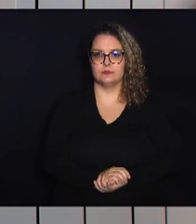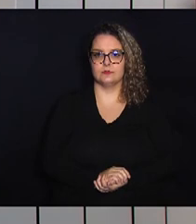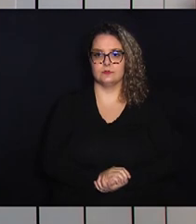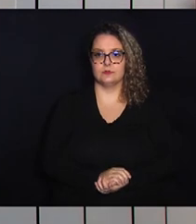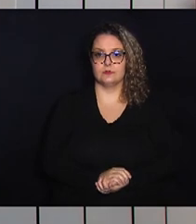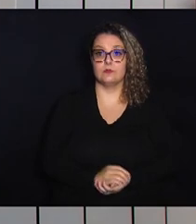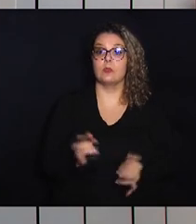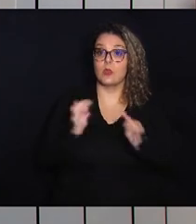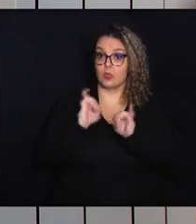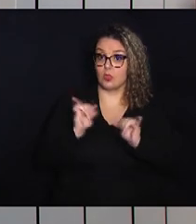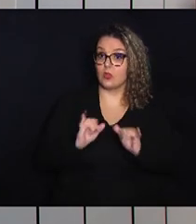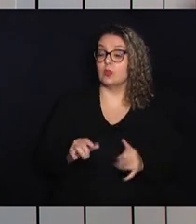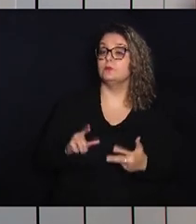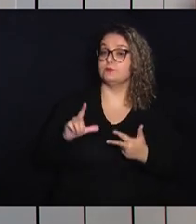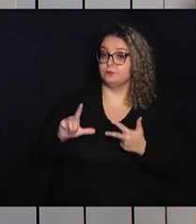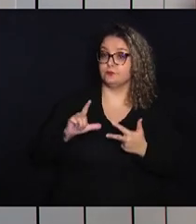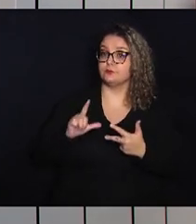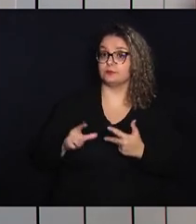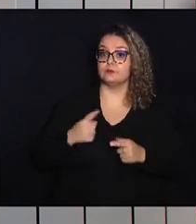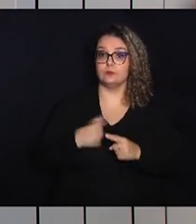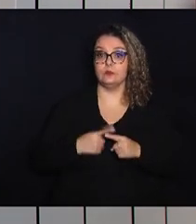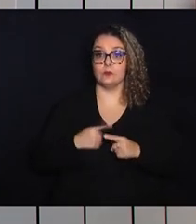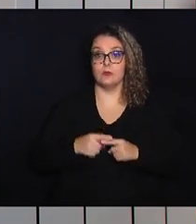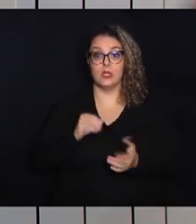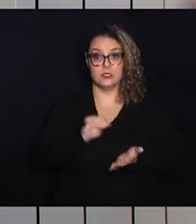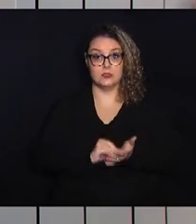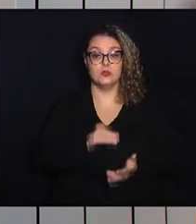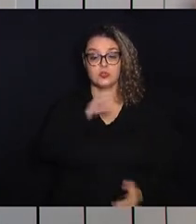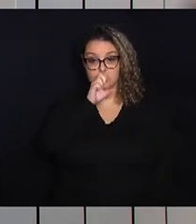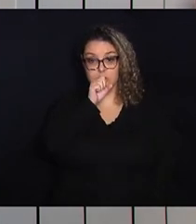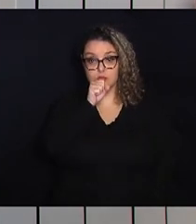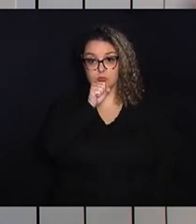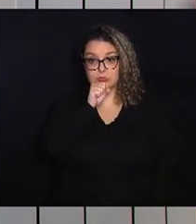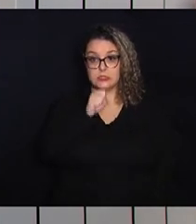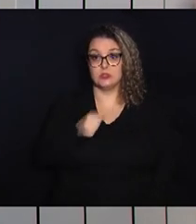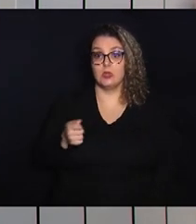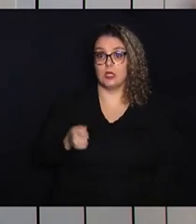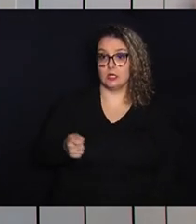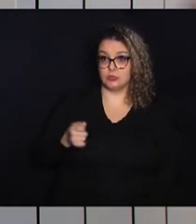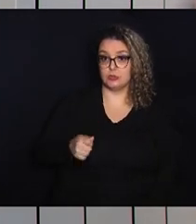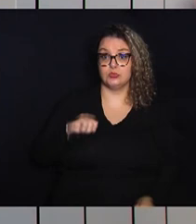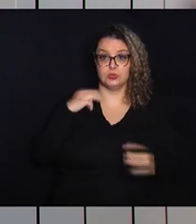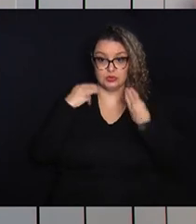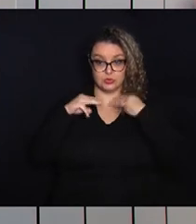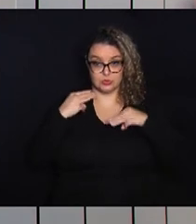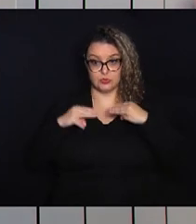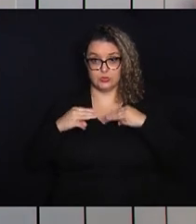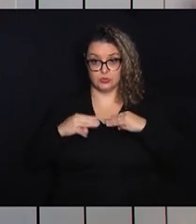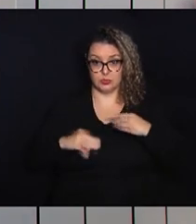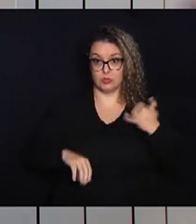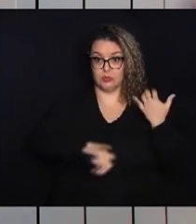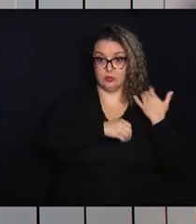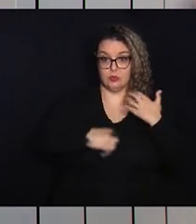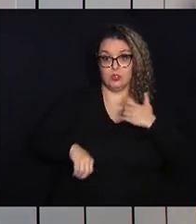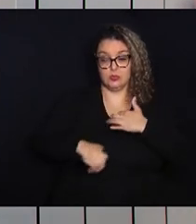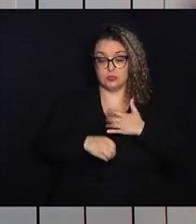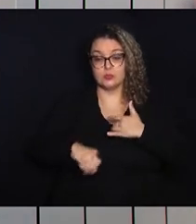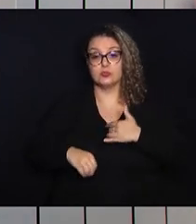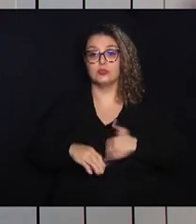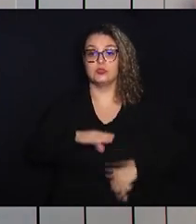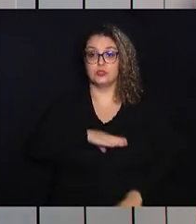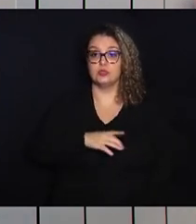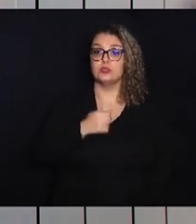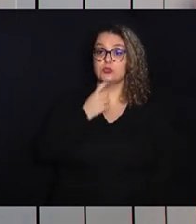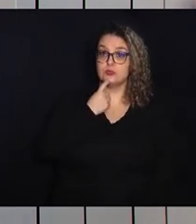Vamos com as notícias do Legislativo, porque neste último sábado, a Associação dos Músicos da Orquestra Sinfônica de